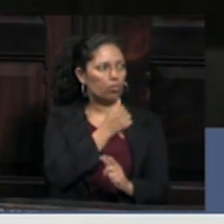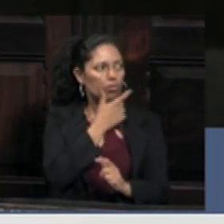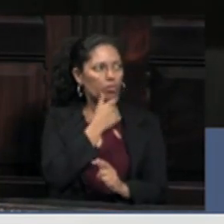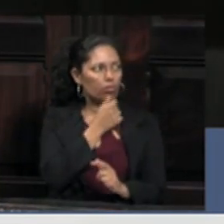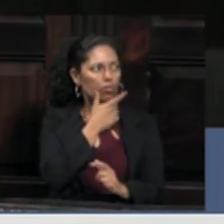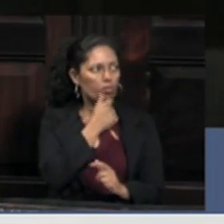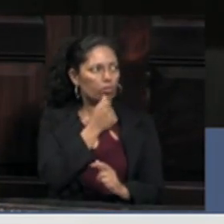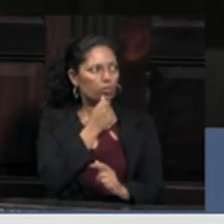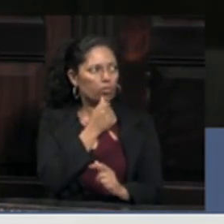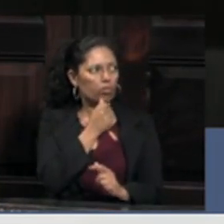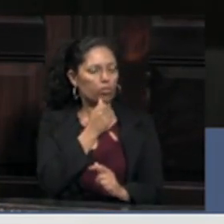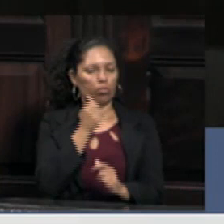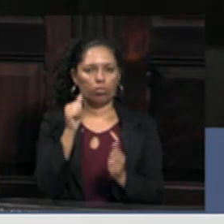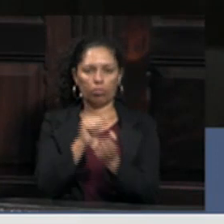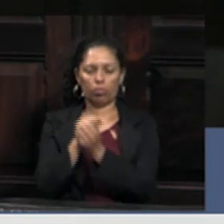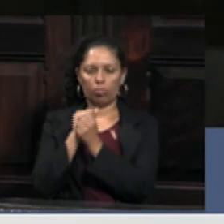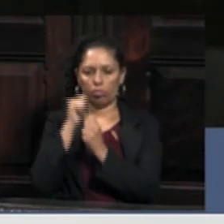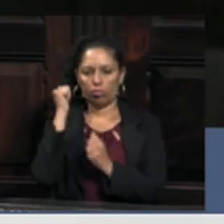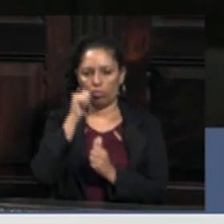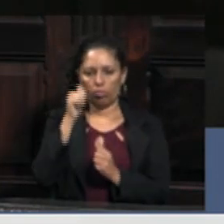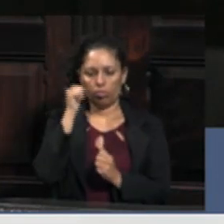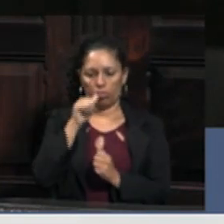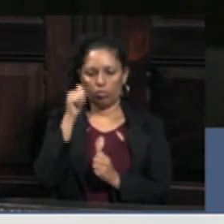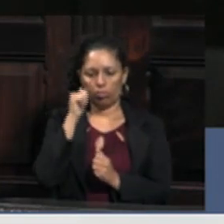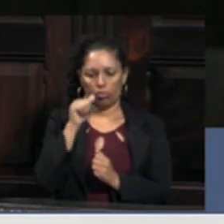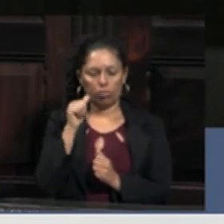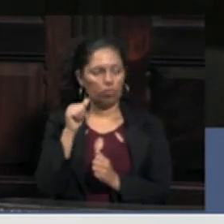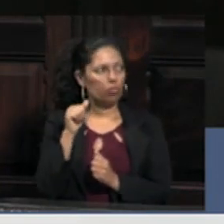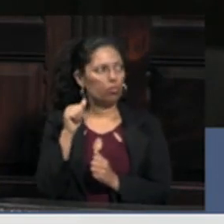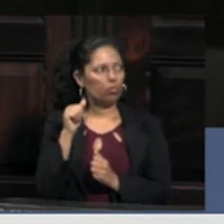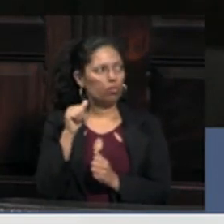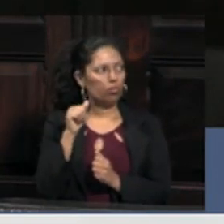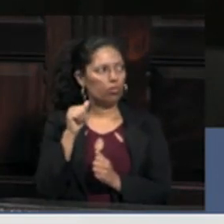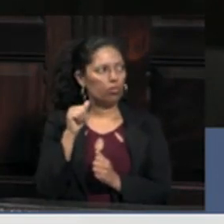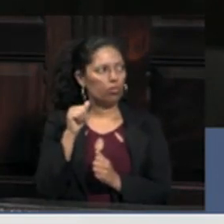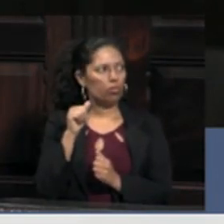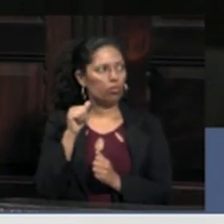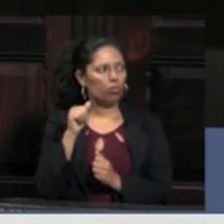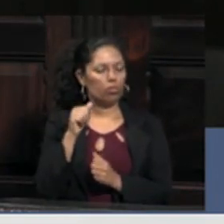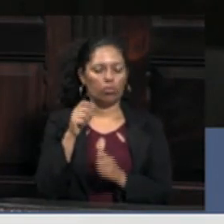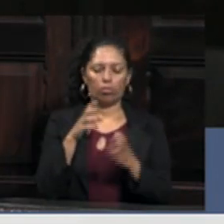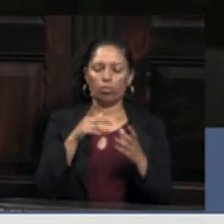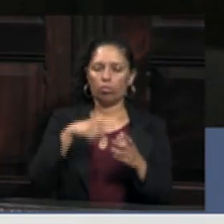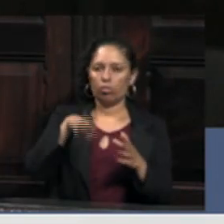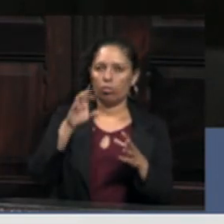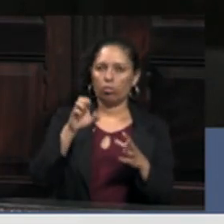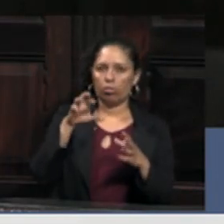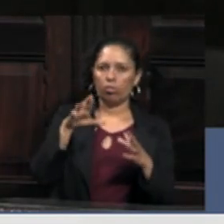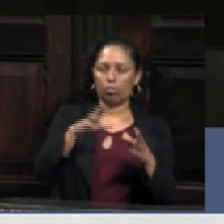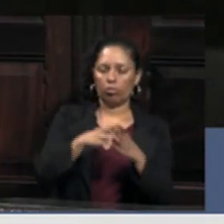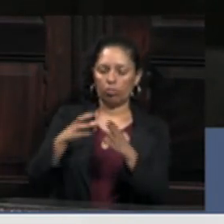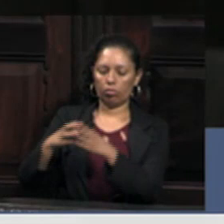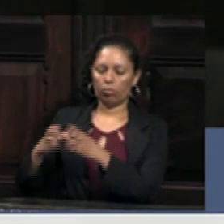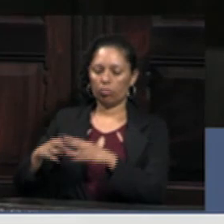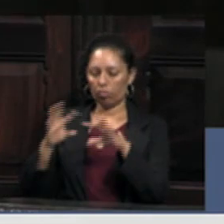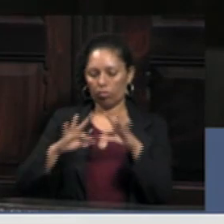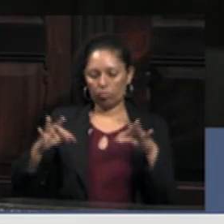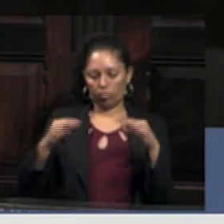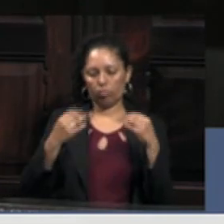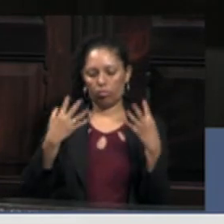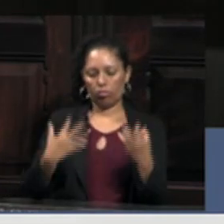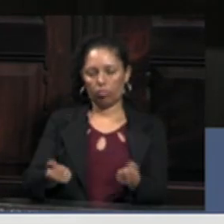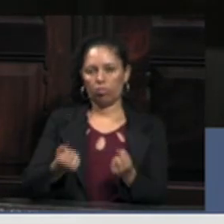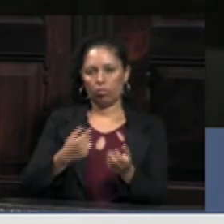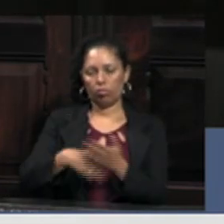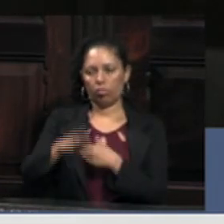Ialorixá Maria Cristina Pinto da Cunha, ministra de Culto da Matriz Africana. Parecer da Comissão de Normas Internas e Proposições Externas, favorável, relator deputado